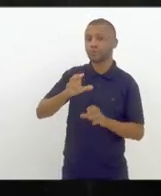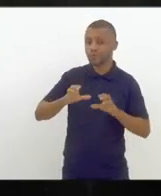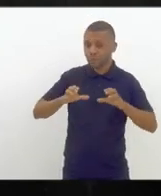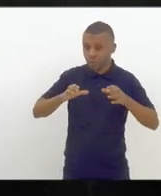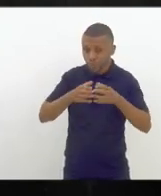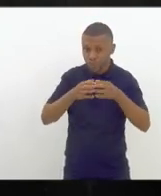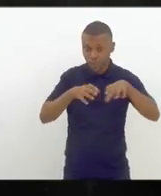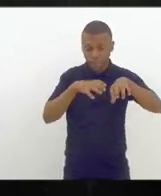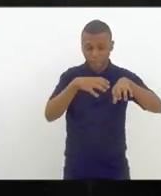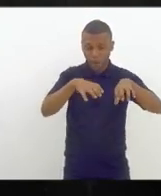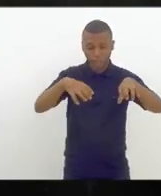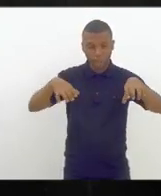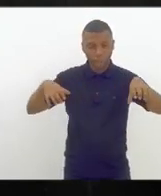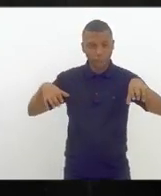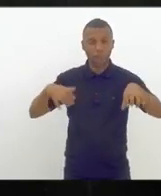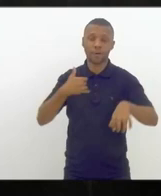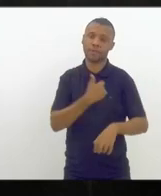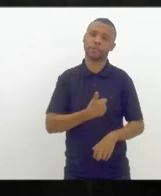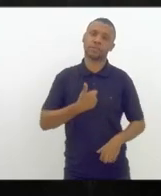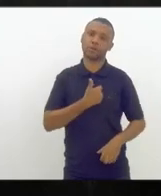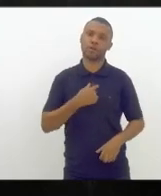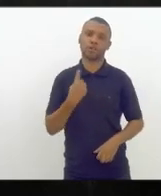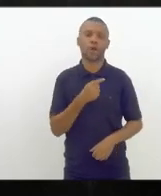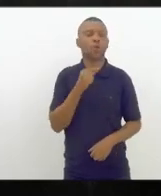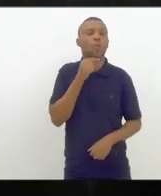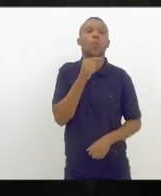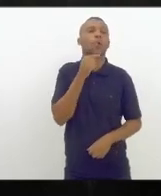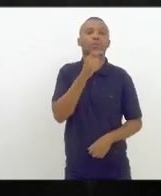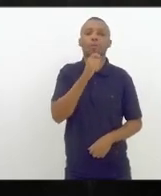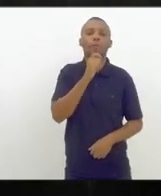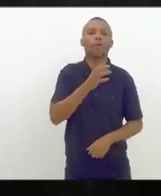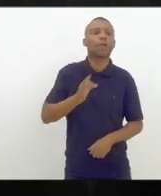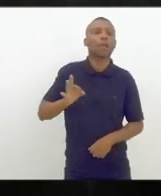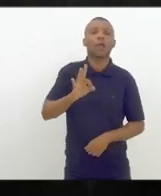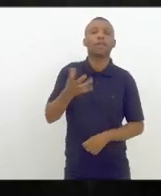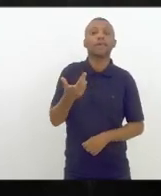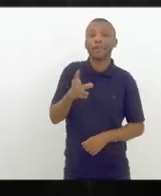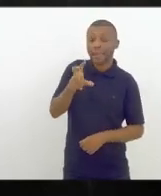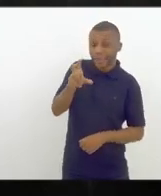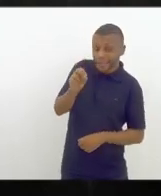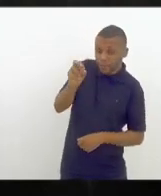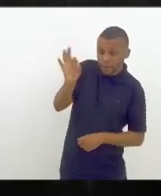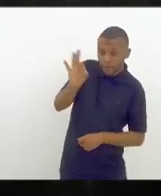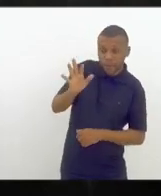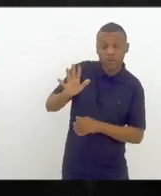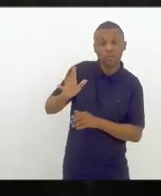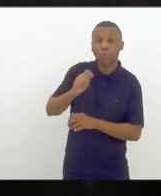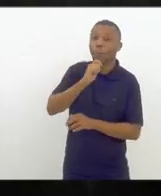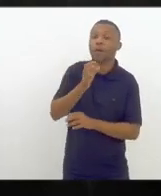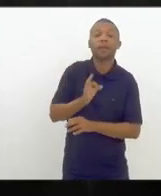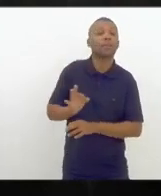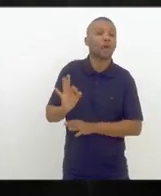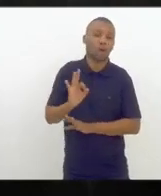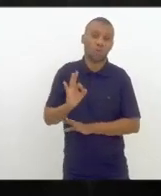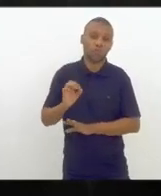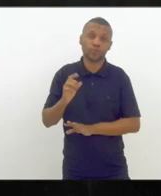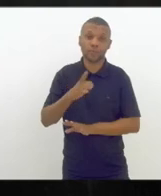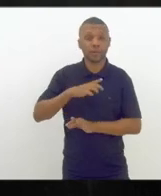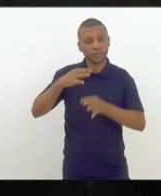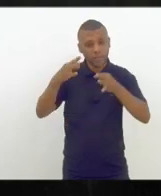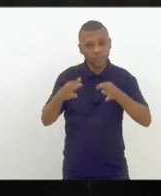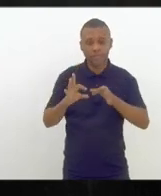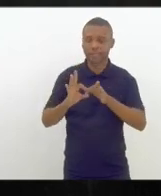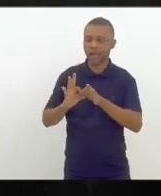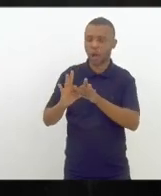João de Meriti que a gente ainda não conseguiu fazer a metade. Mas a gente tem certeza que é através da união de